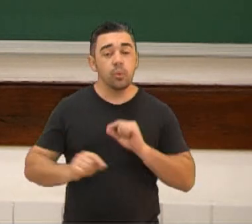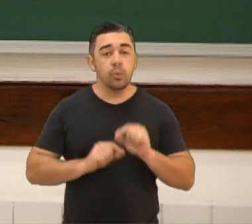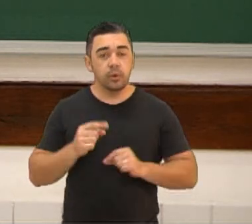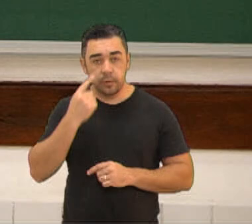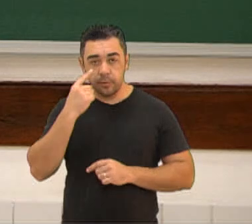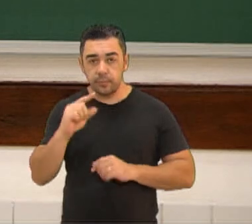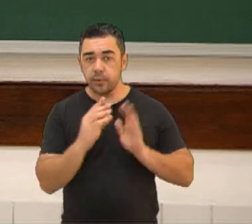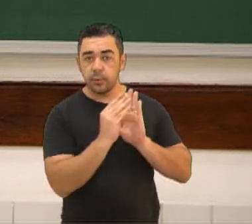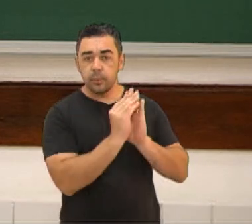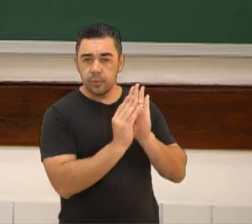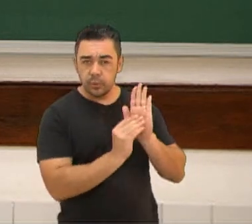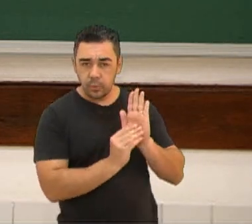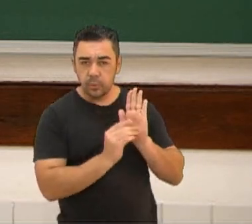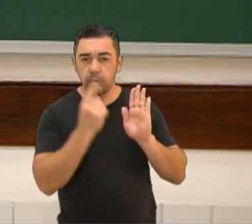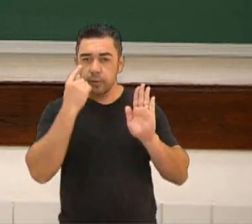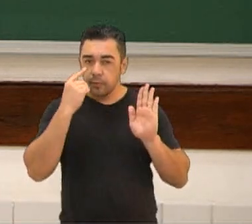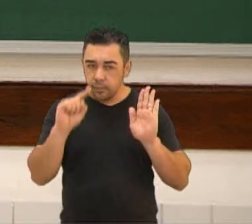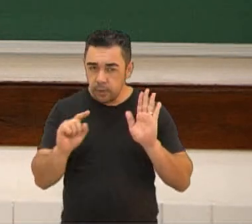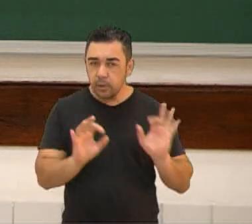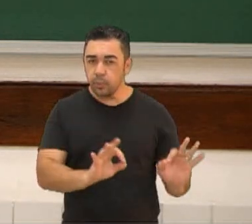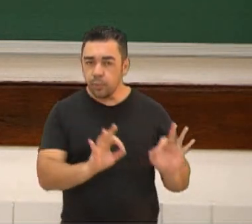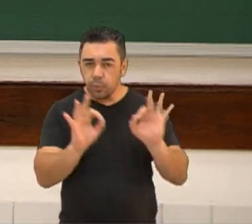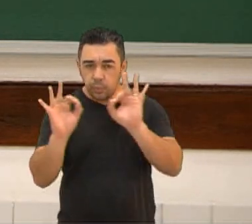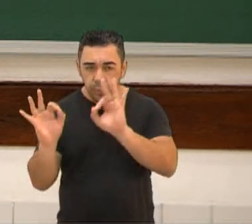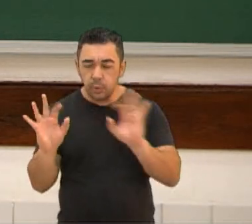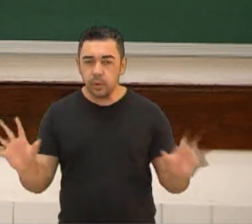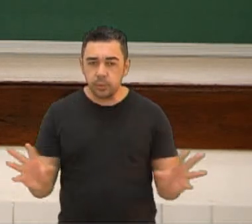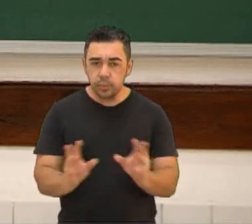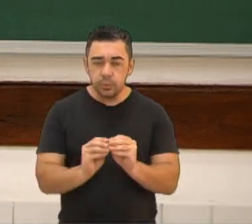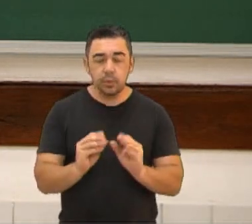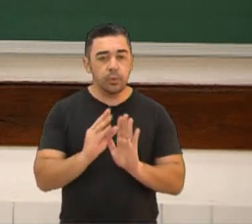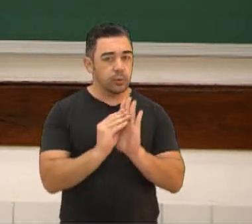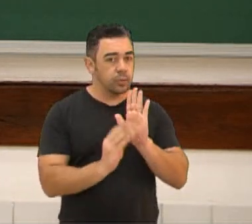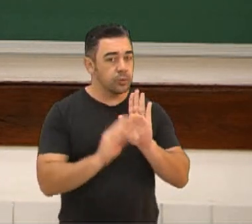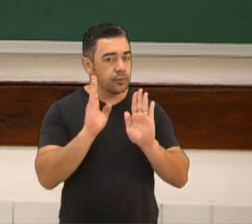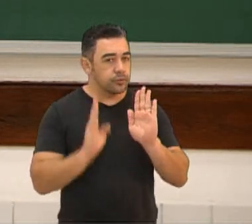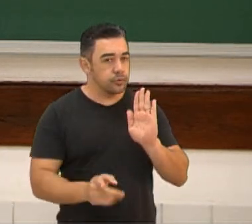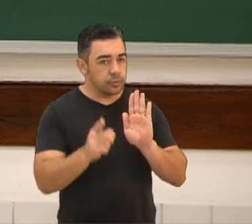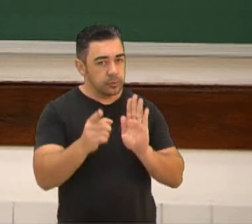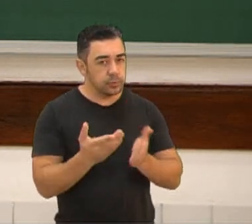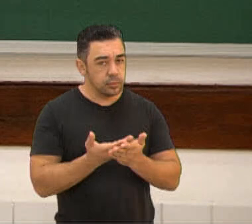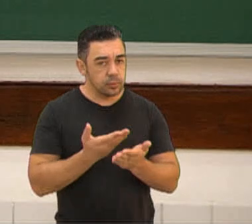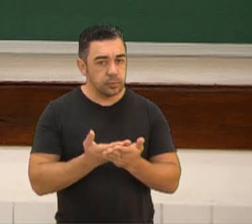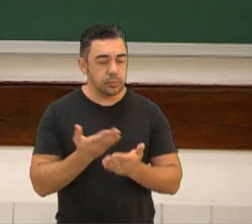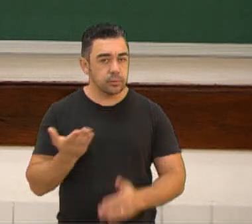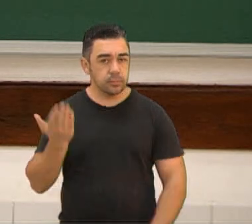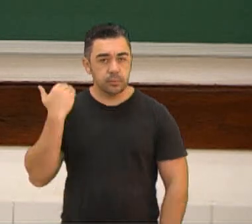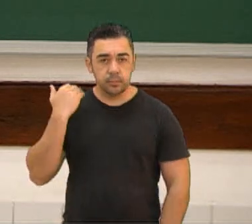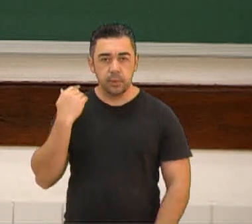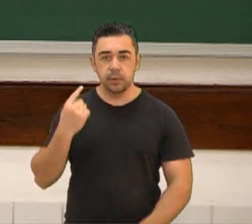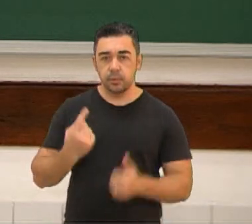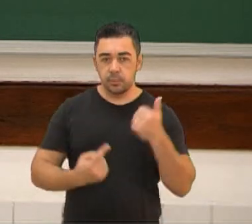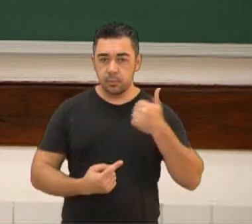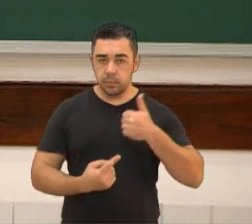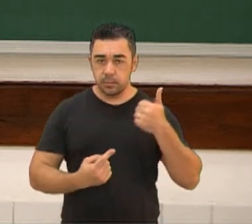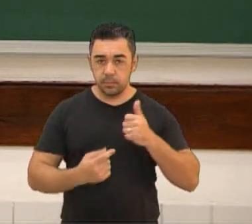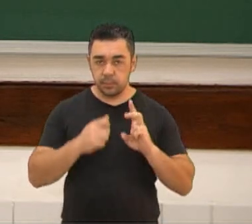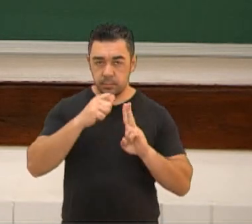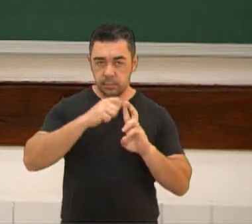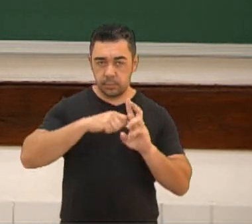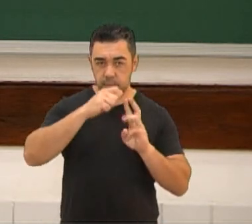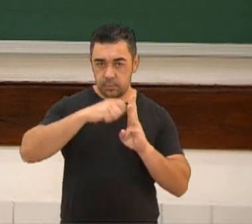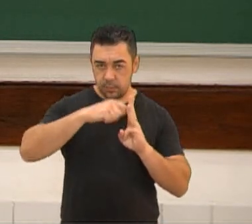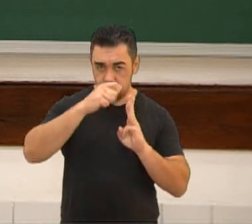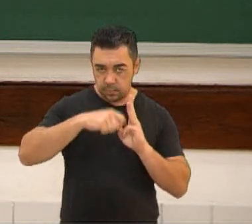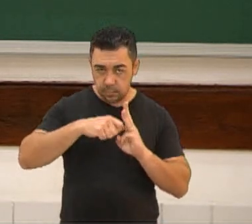um conteúdo, na verdade a gente vai revisar um conteúdo do qual vocês já estudaram no primeiro trimestre, mas ele é